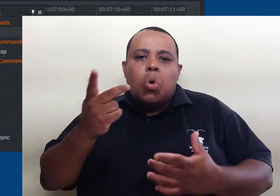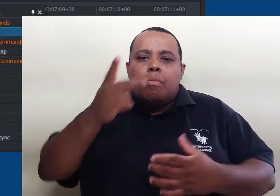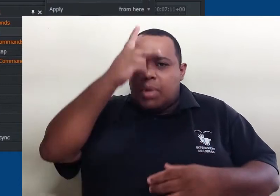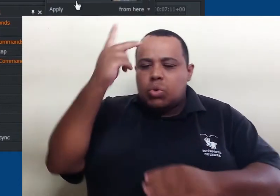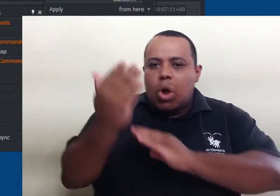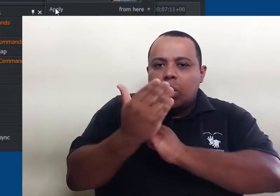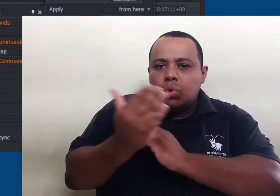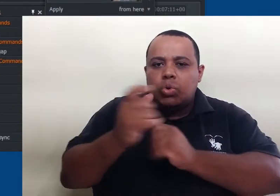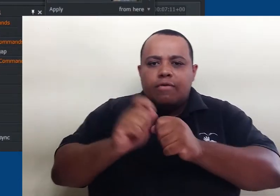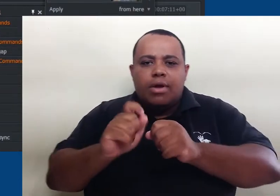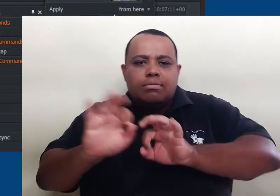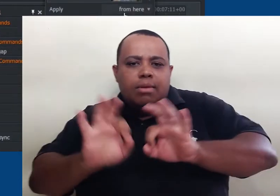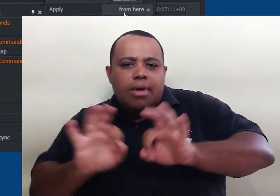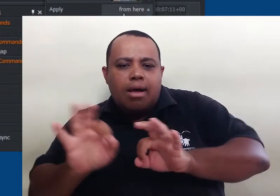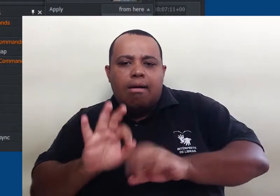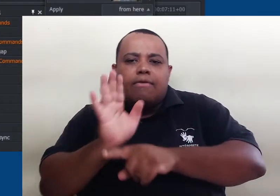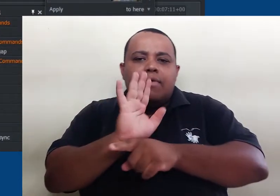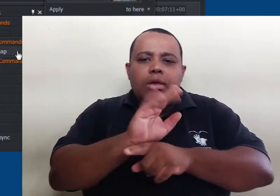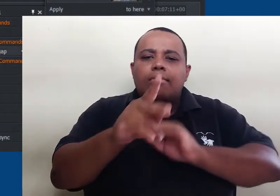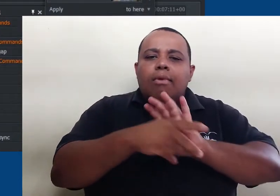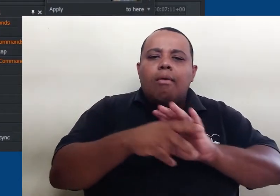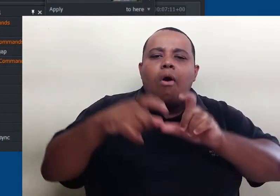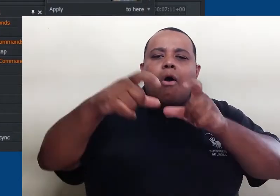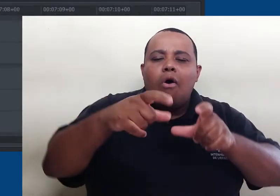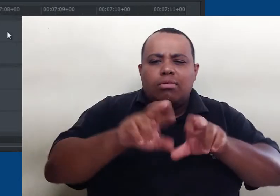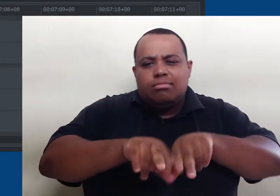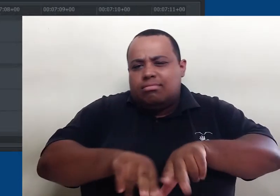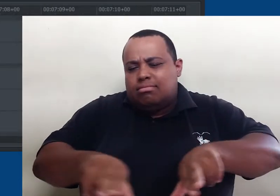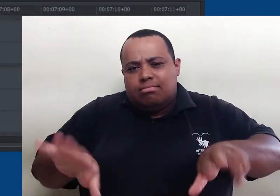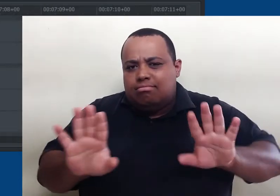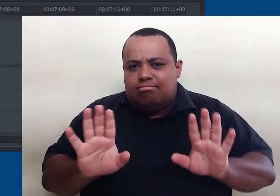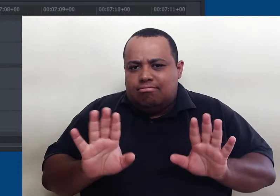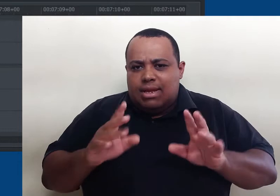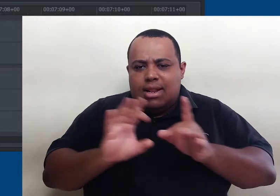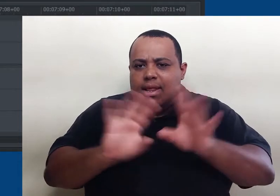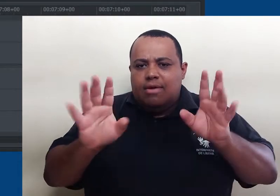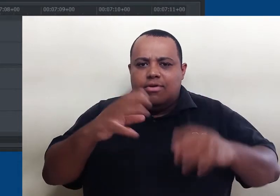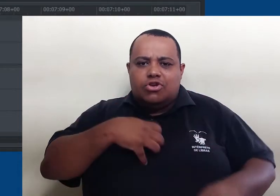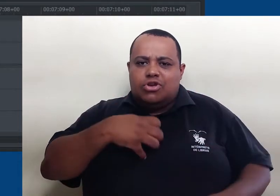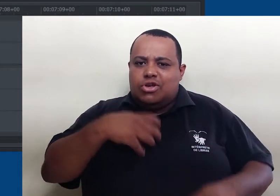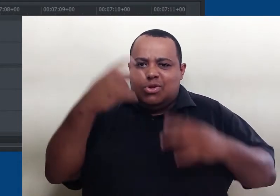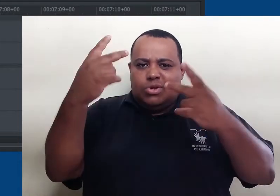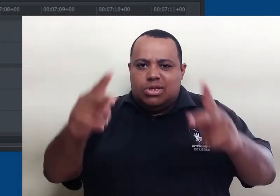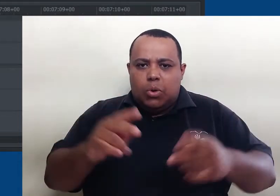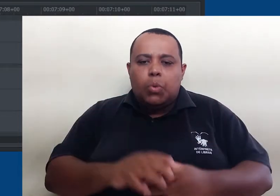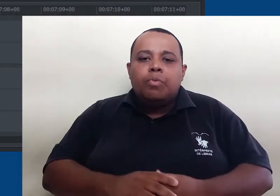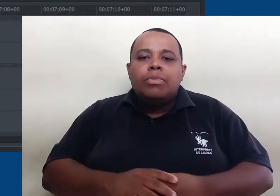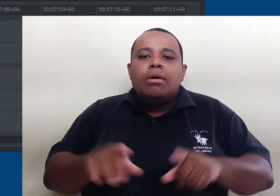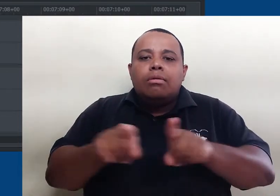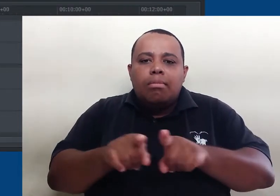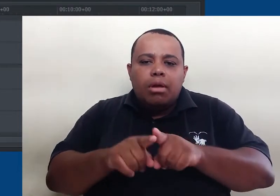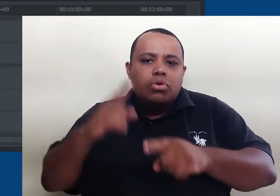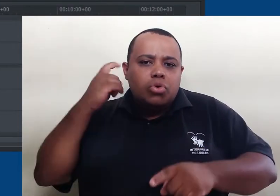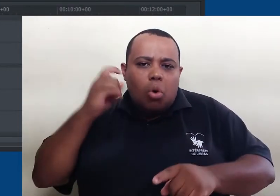um dissolve, que ele vai para uma tela preta suavemente, que aí indica meio que a finalização do seu vídeo. Assim como um dissolve no áudio também que você